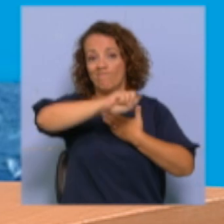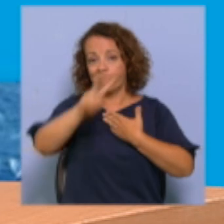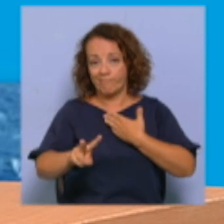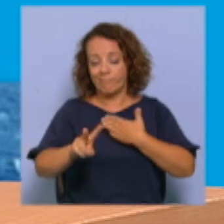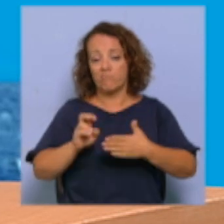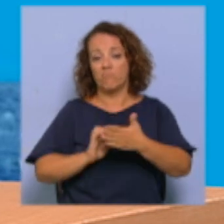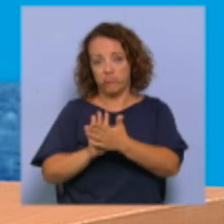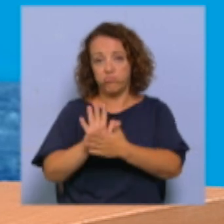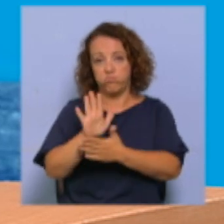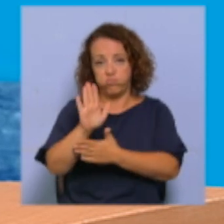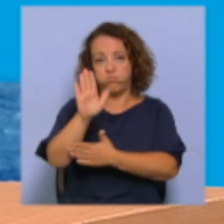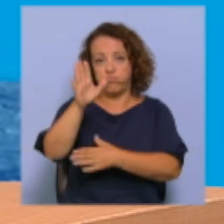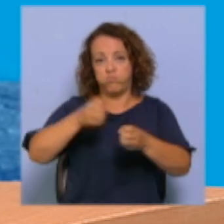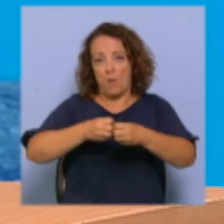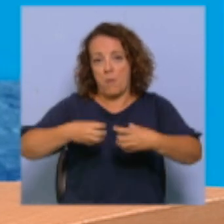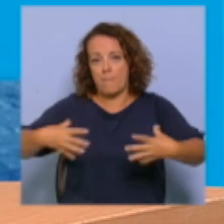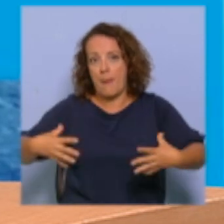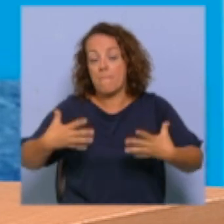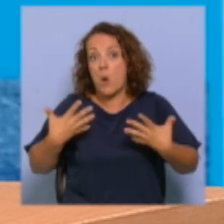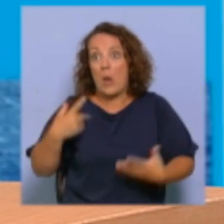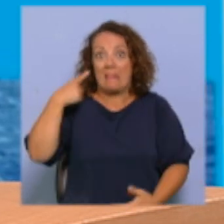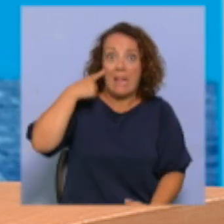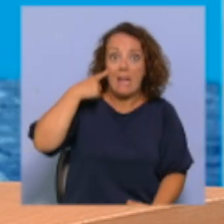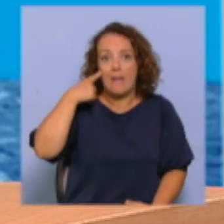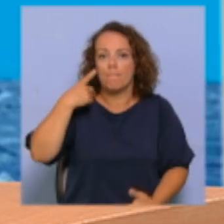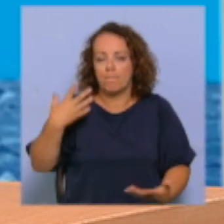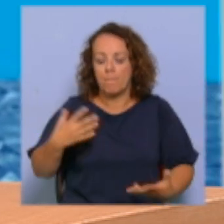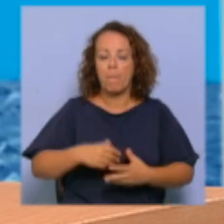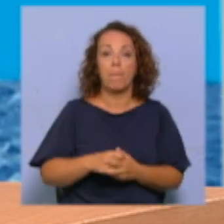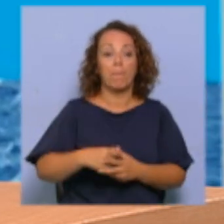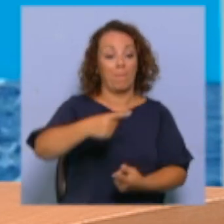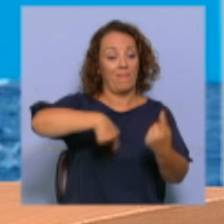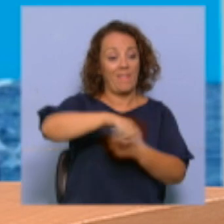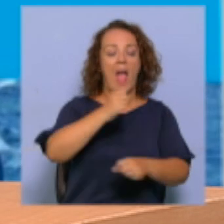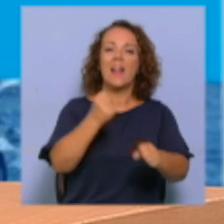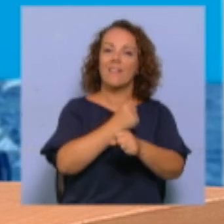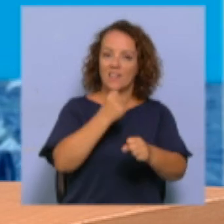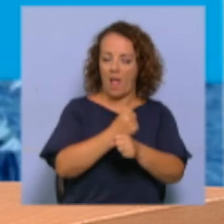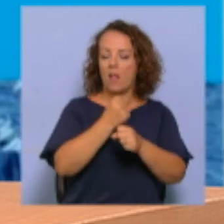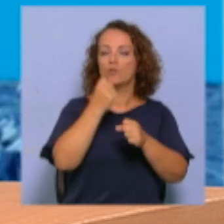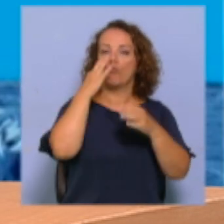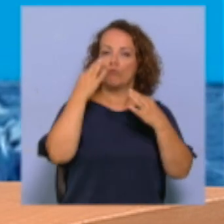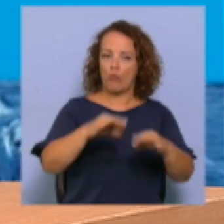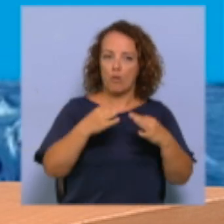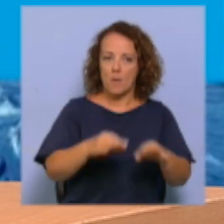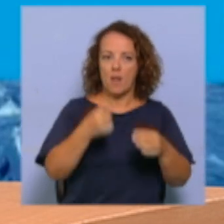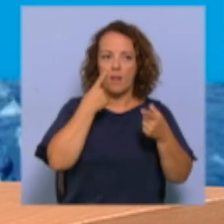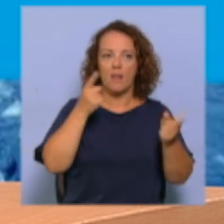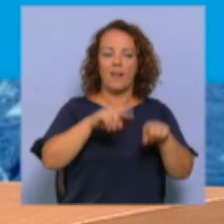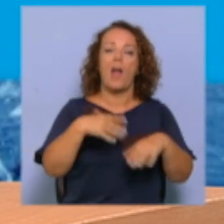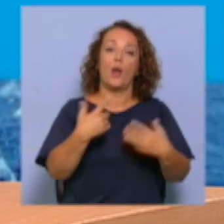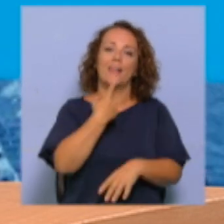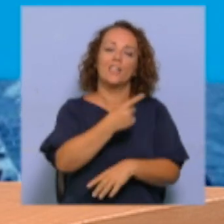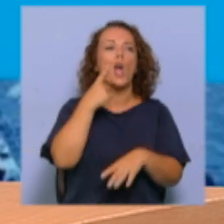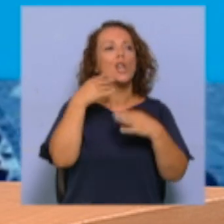nova vaga. Portanto, vamos retomar atividades normais, mas agora diz-se muito o chamado novo